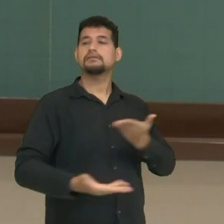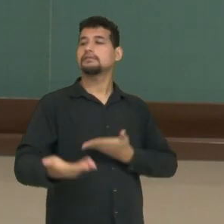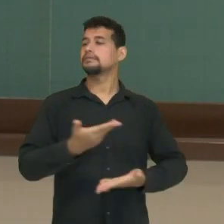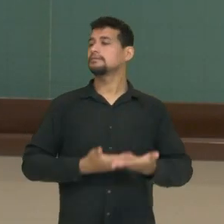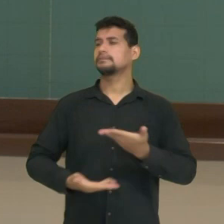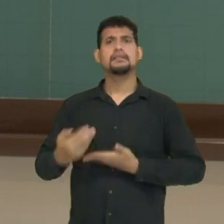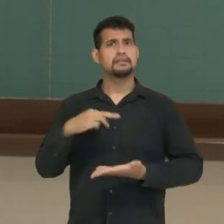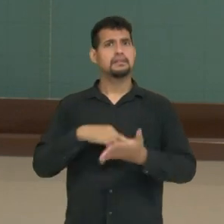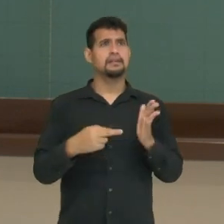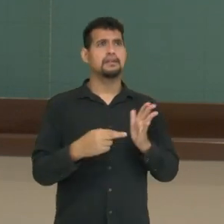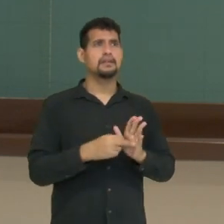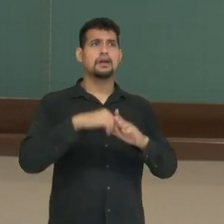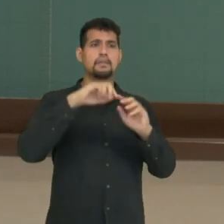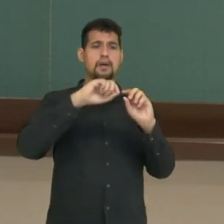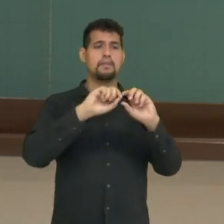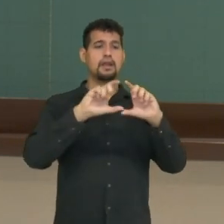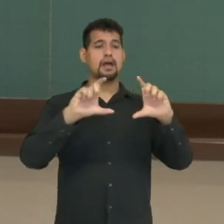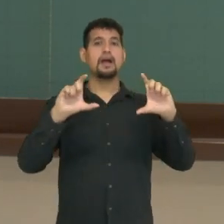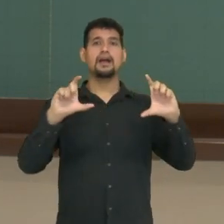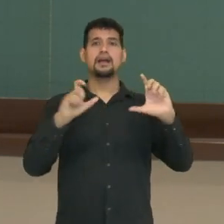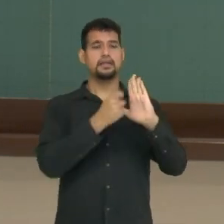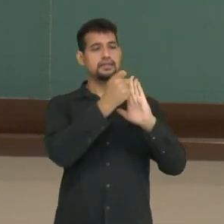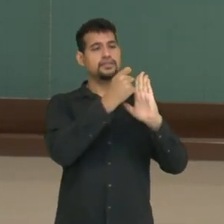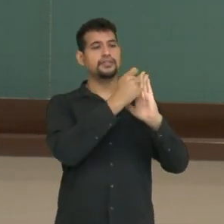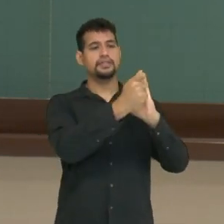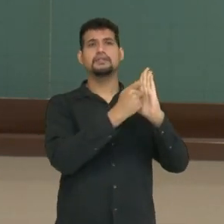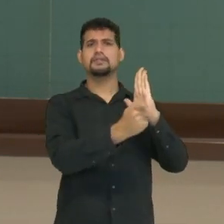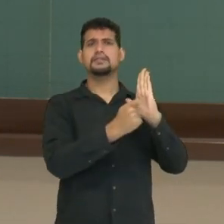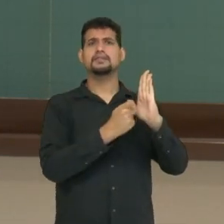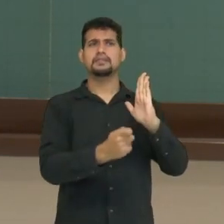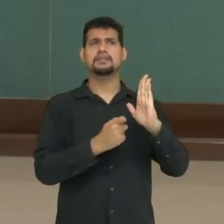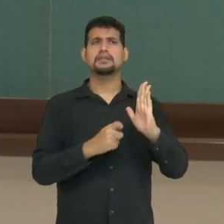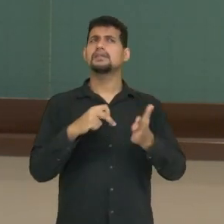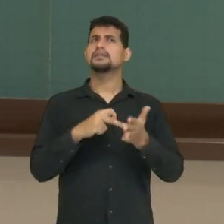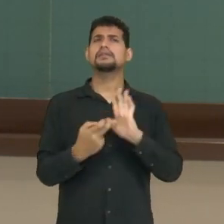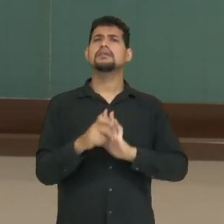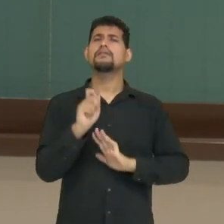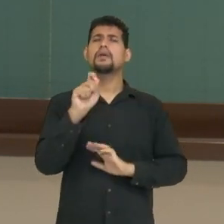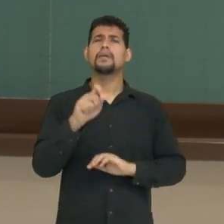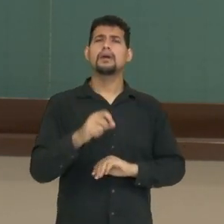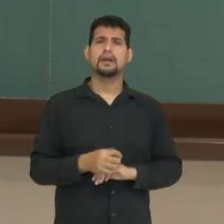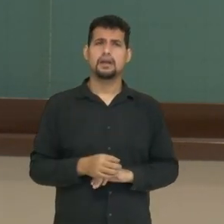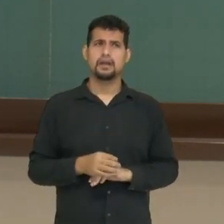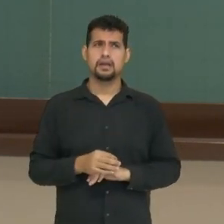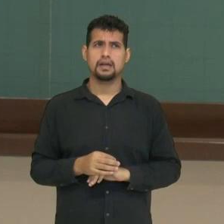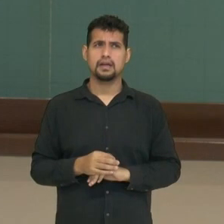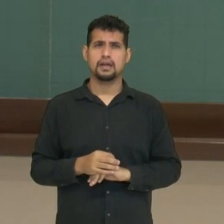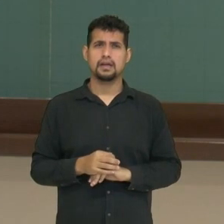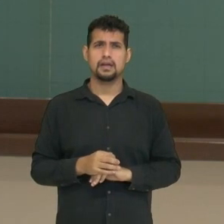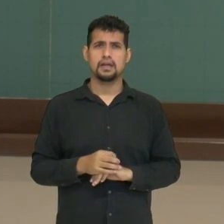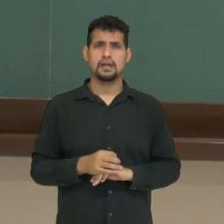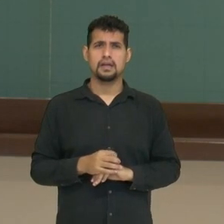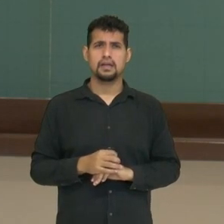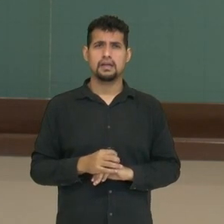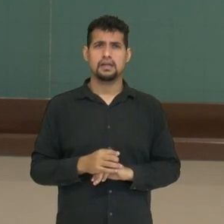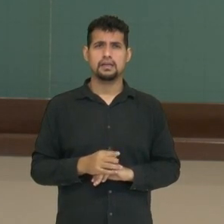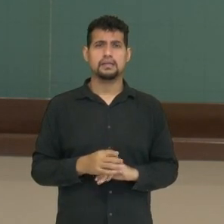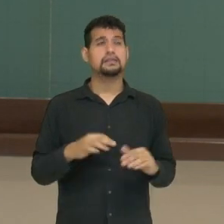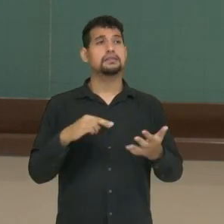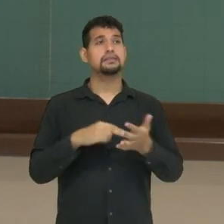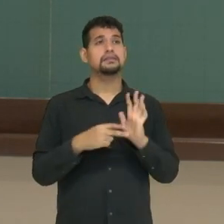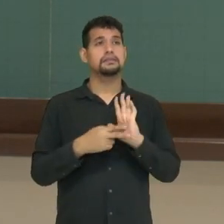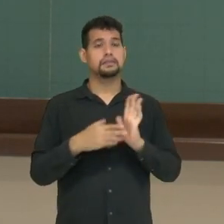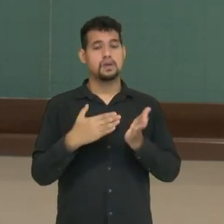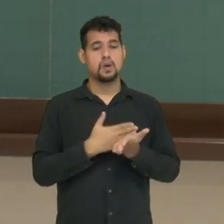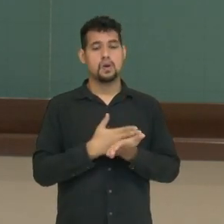uma plaquinha escrita a giz, ó. E o que pressupõe essa mensagem? Então aqui, ó,